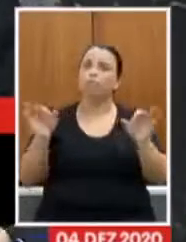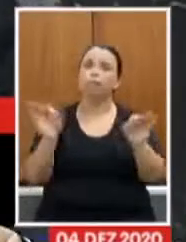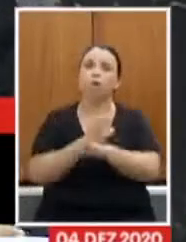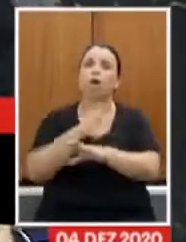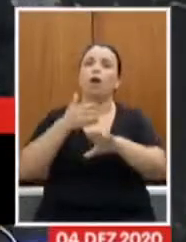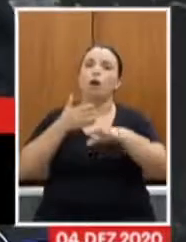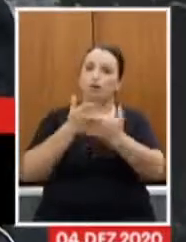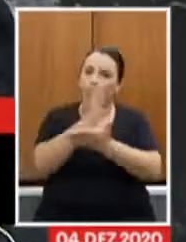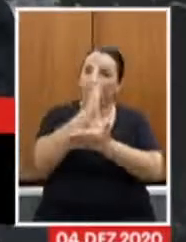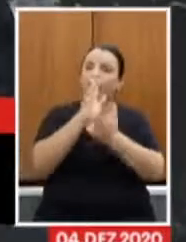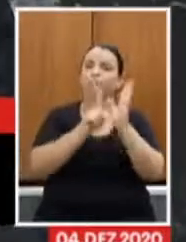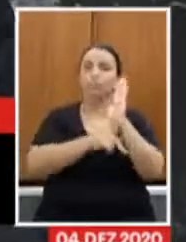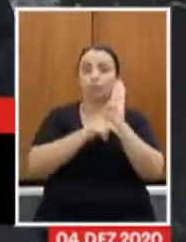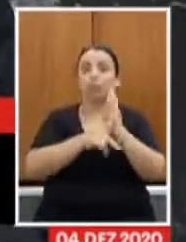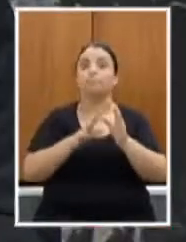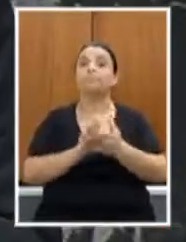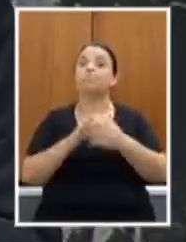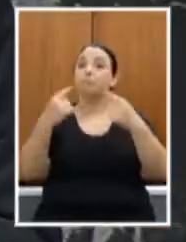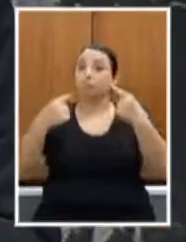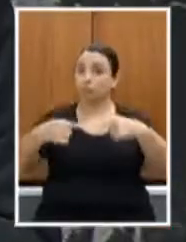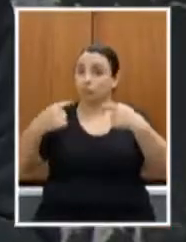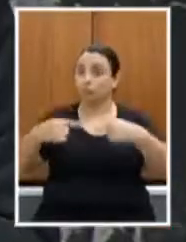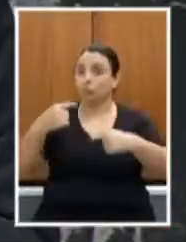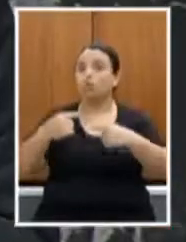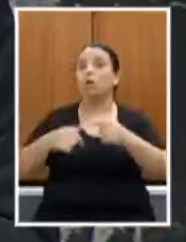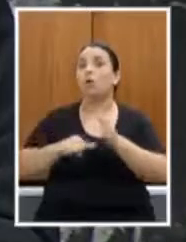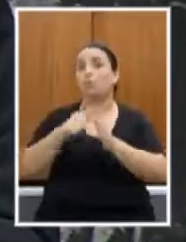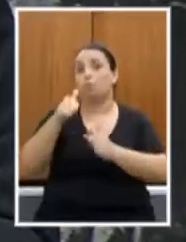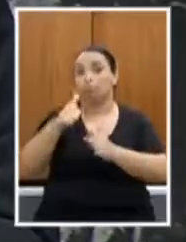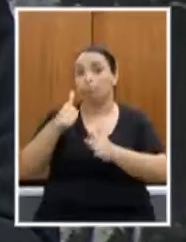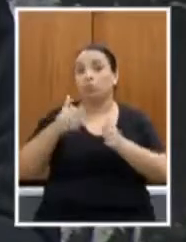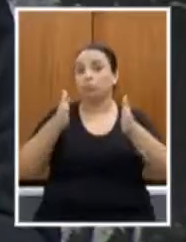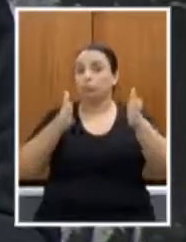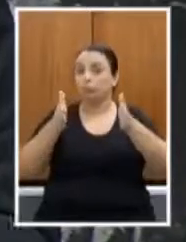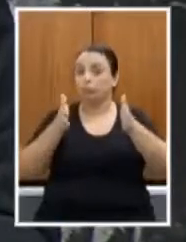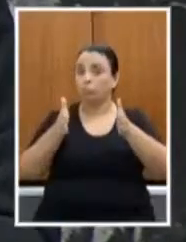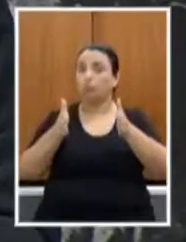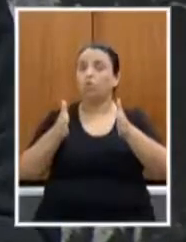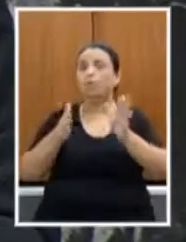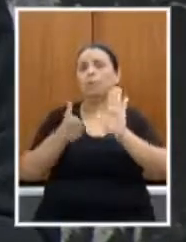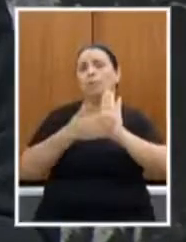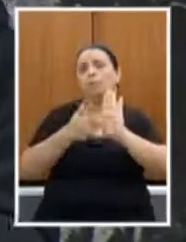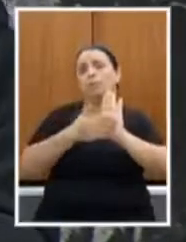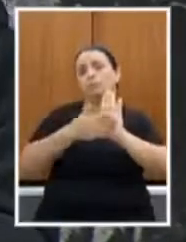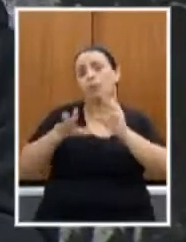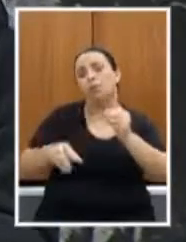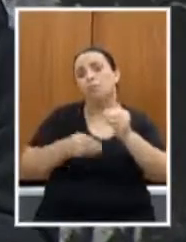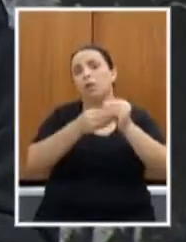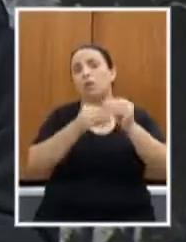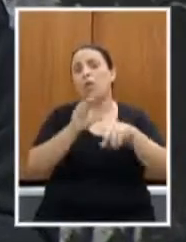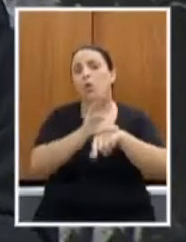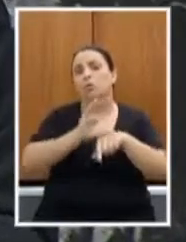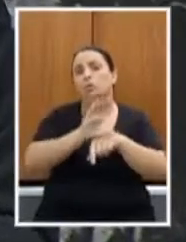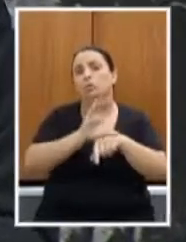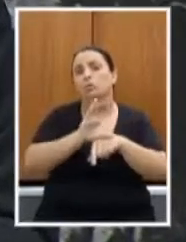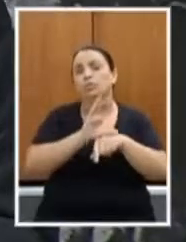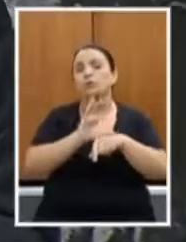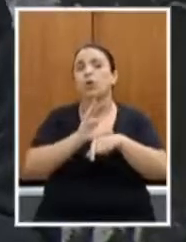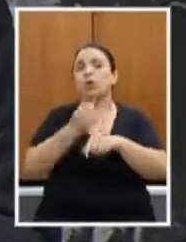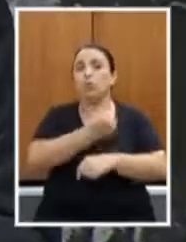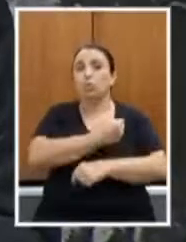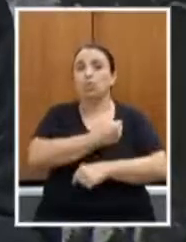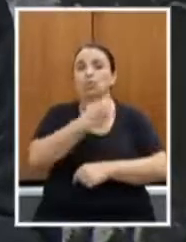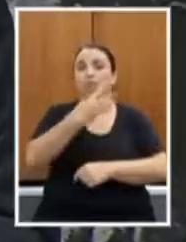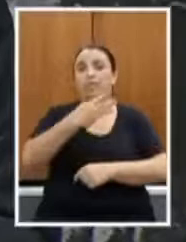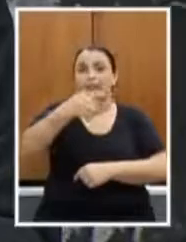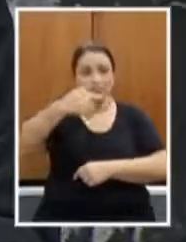o projeto. Discussão em primeiro turno da proposta de emenda à Constituição número 37 de 2019,